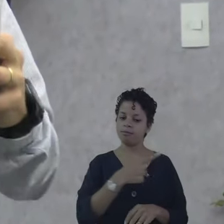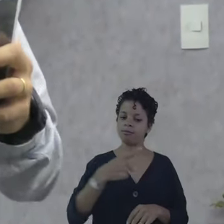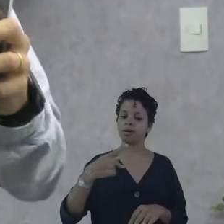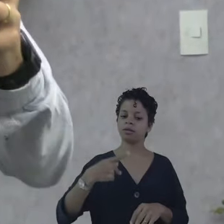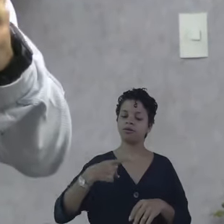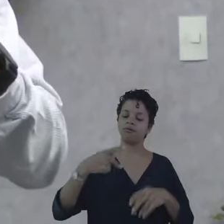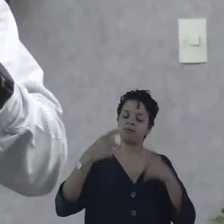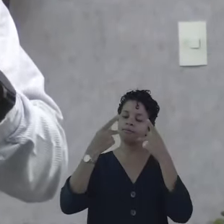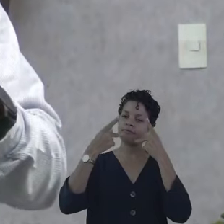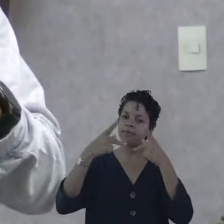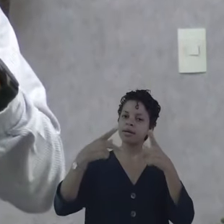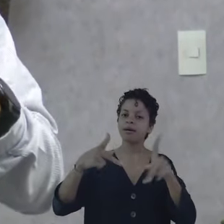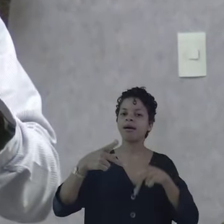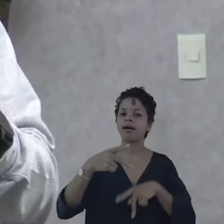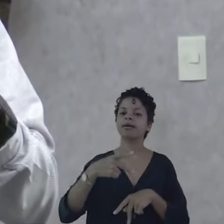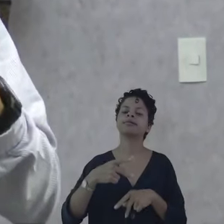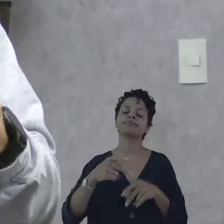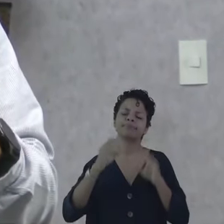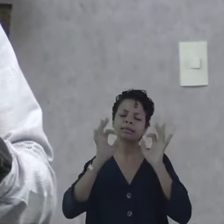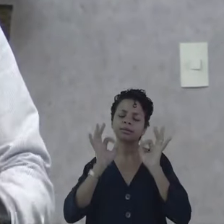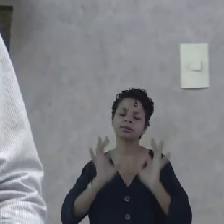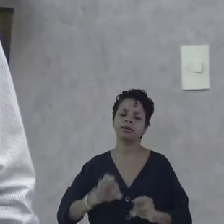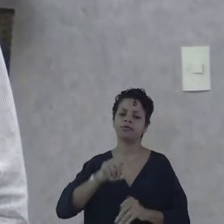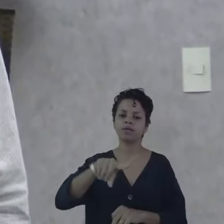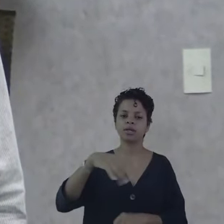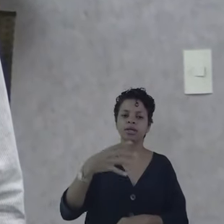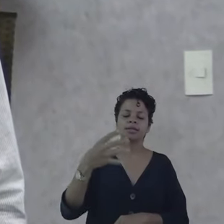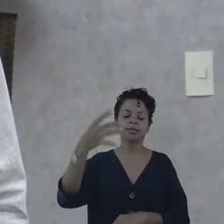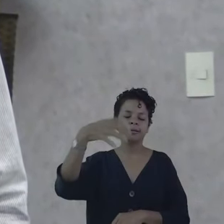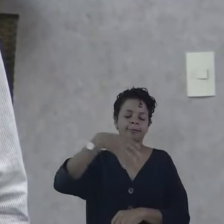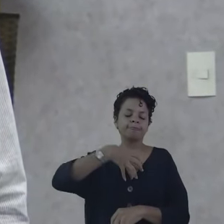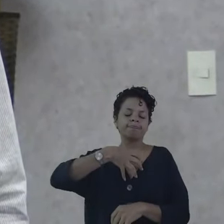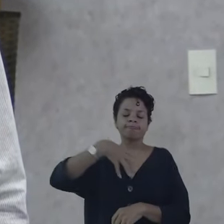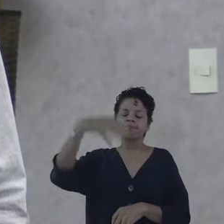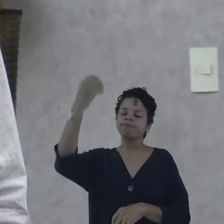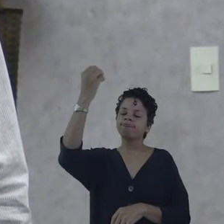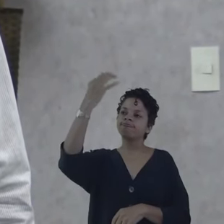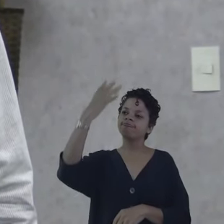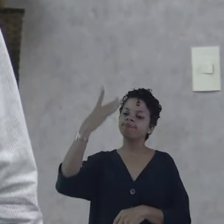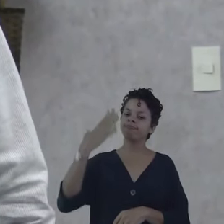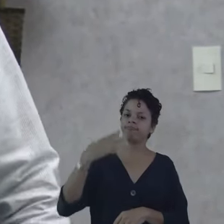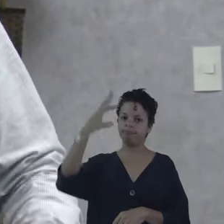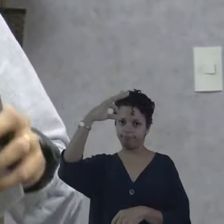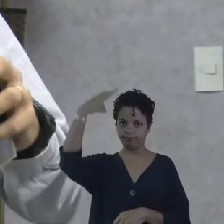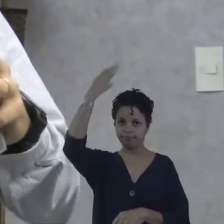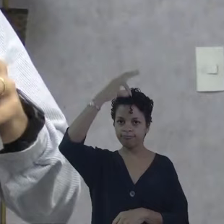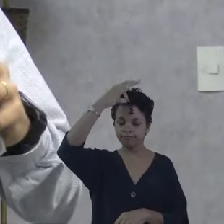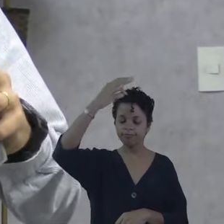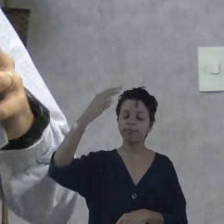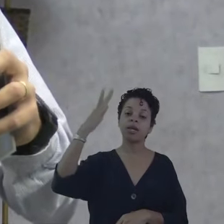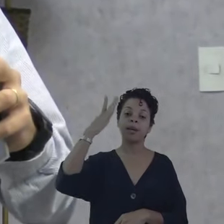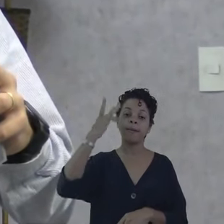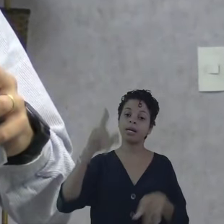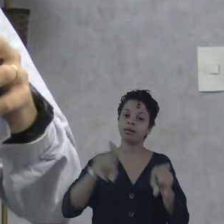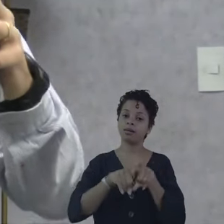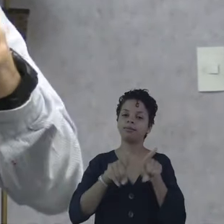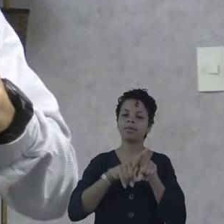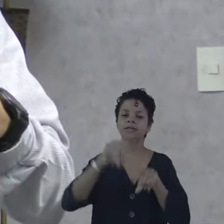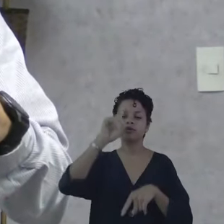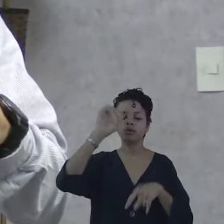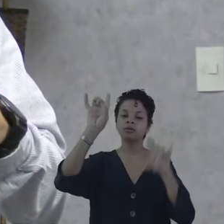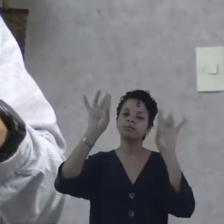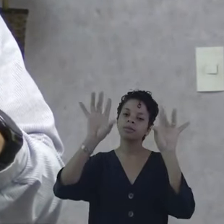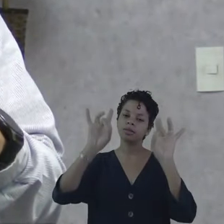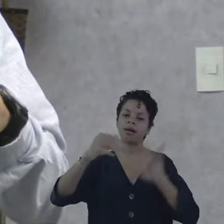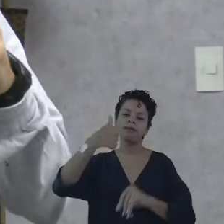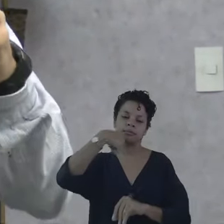tenho certeza que você será mais uma vez tocado e transformado pelo Espírito Santo. Amanhã também, um dia especial, um dia das